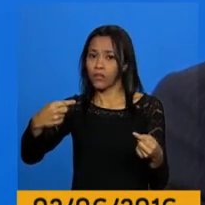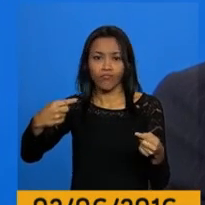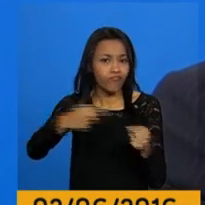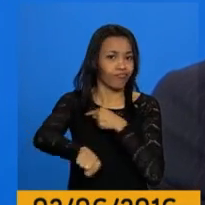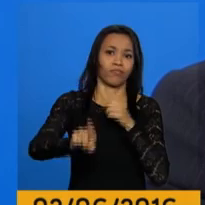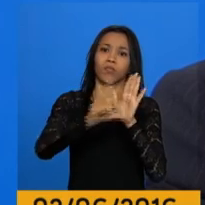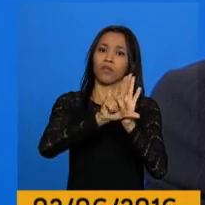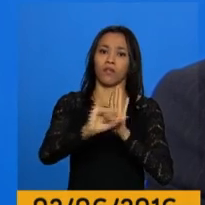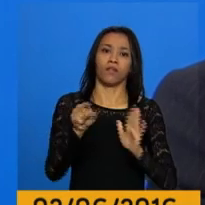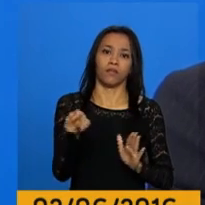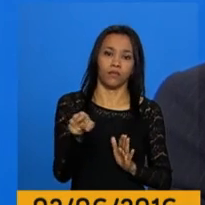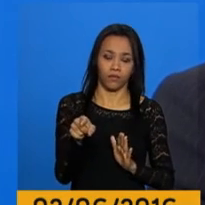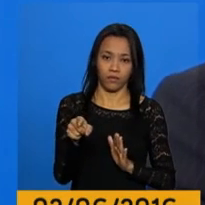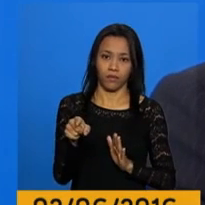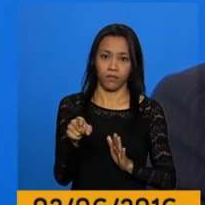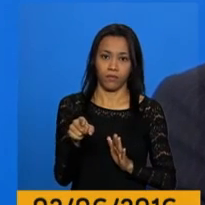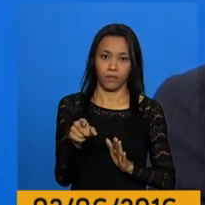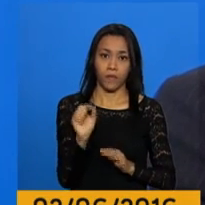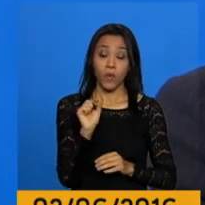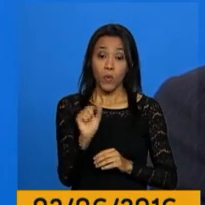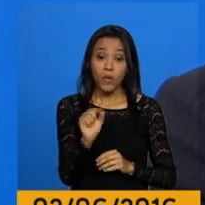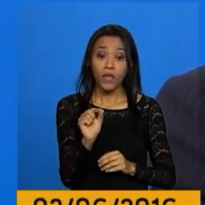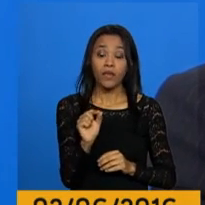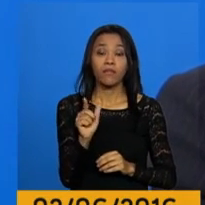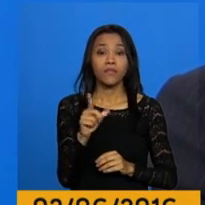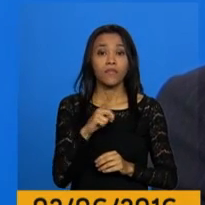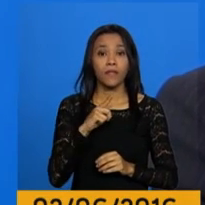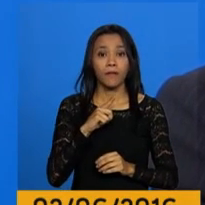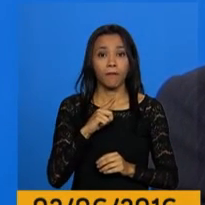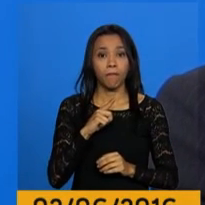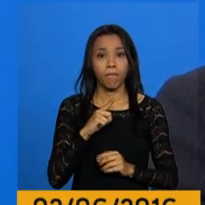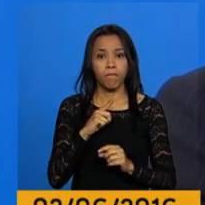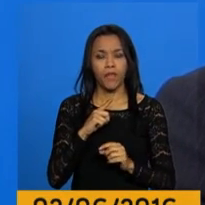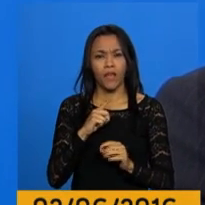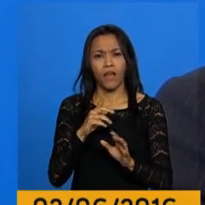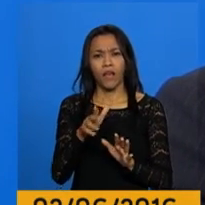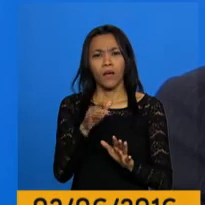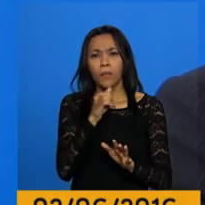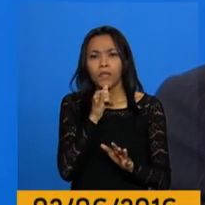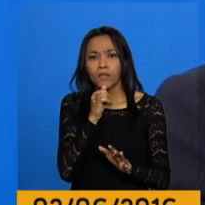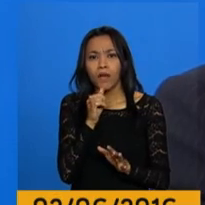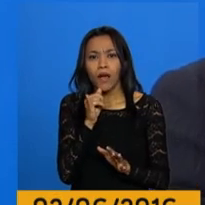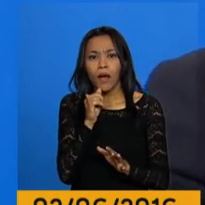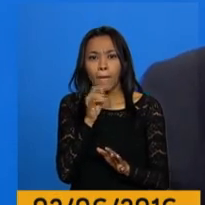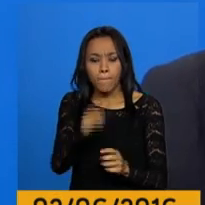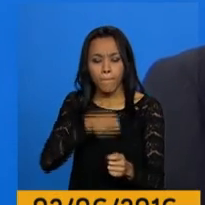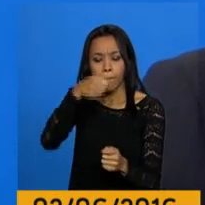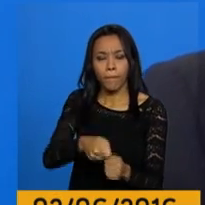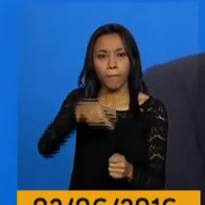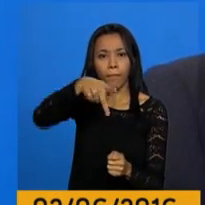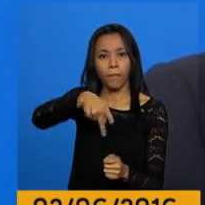ilícitos. O que se acerta é até onde vai a punição para